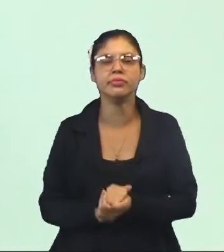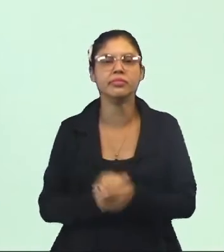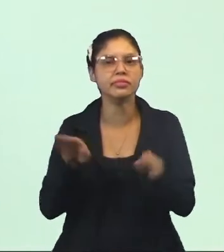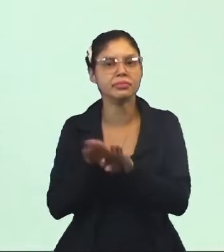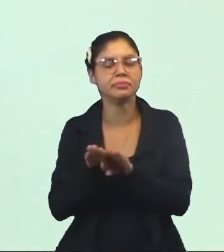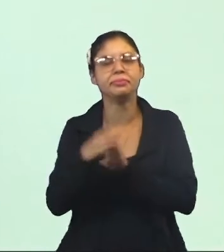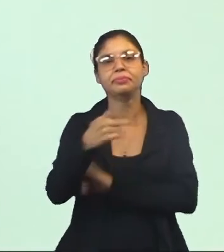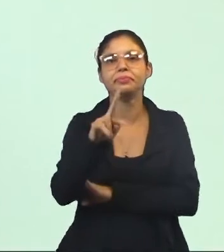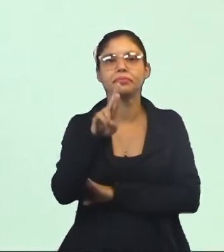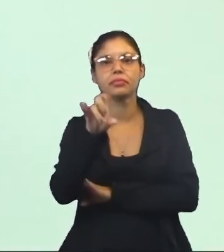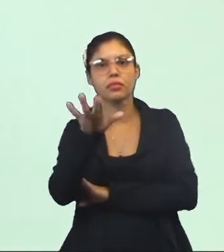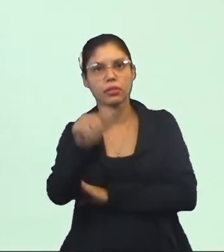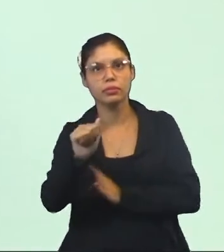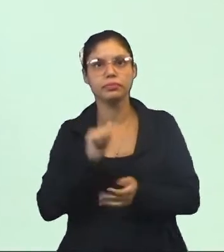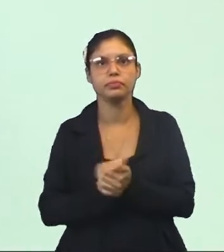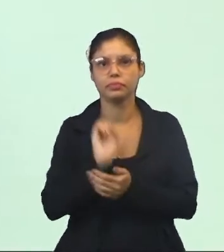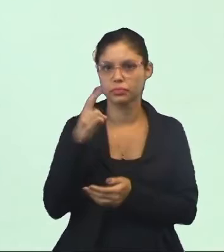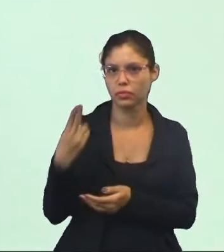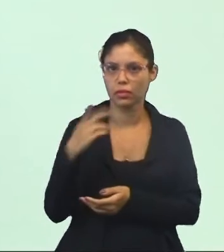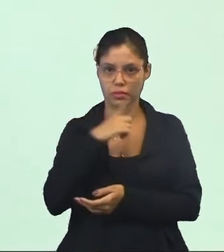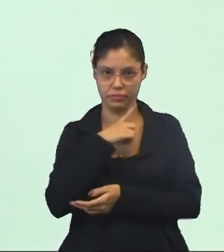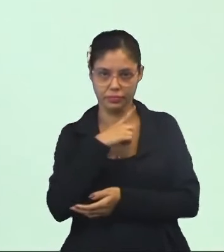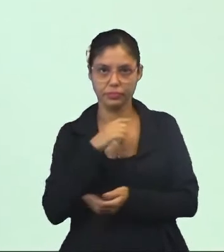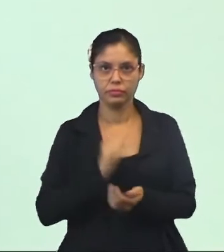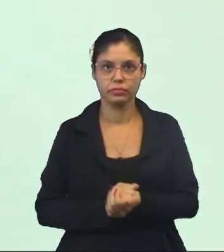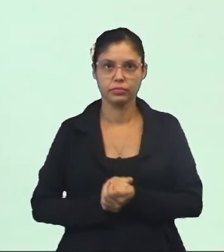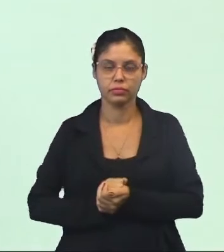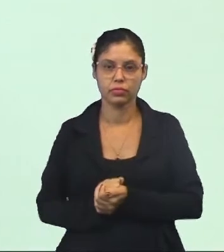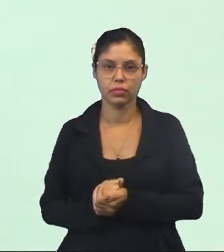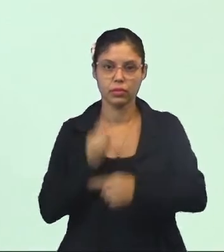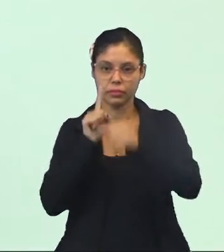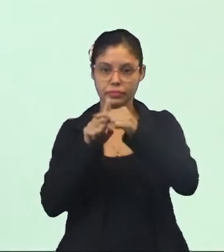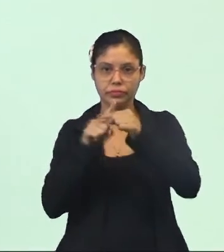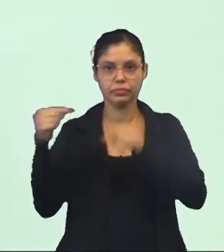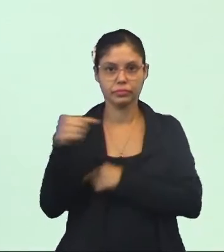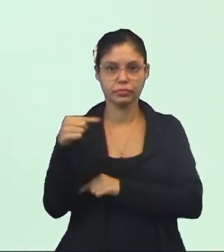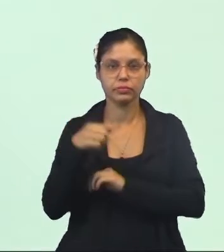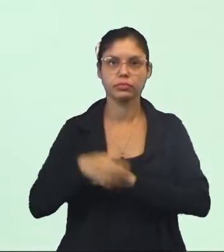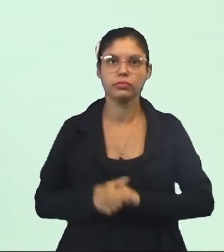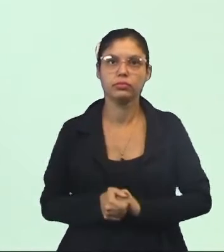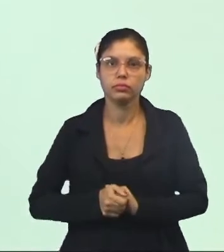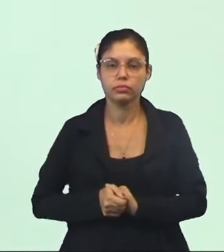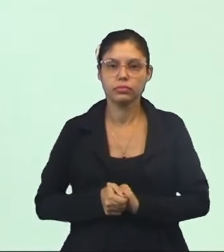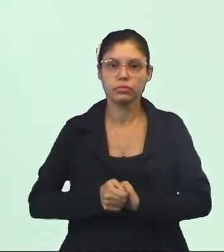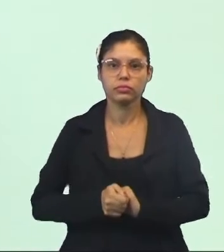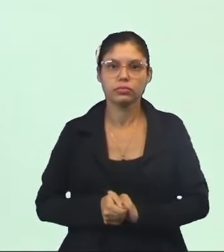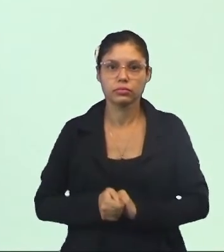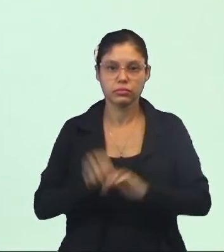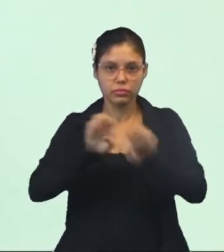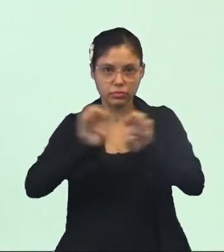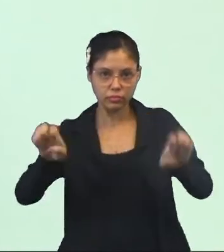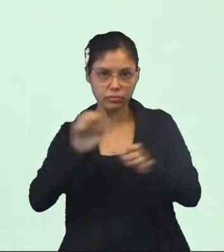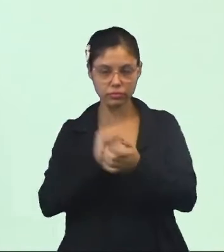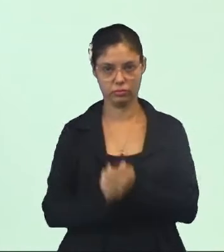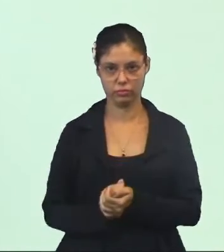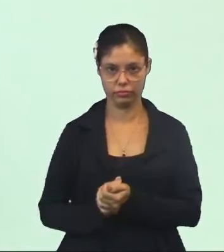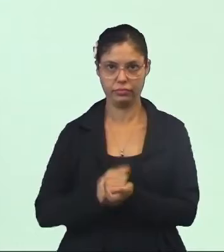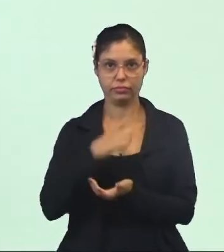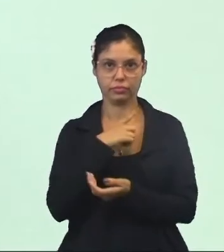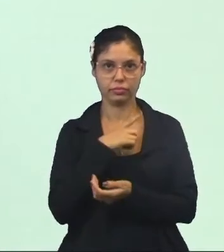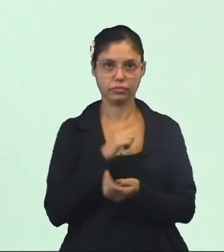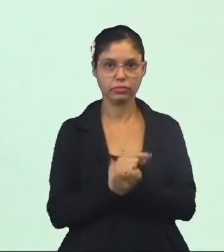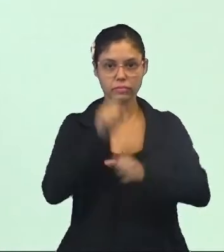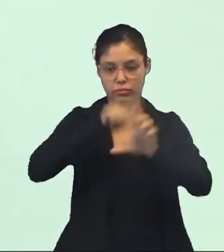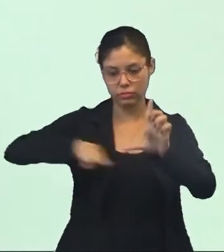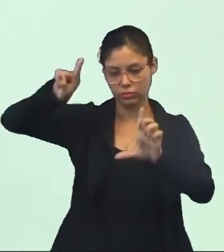as parábolas, tá? Ou sendo ela positiva ou negativa, tá? Na equação. Aí vem a côncavo para